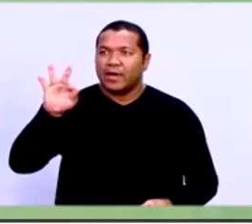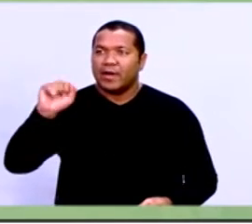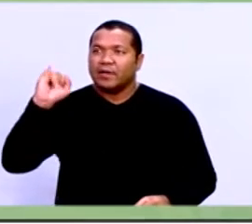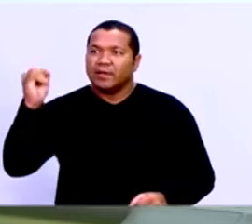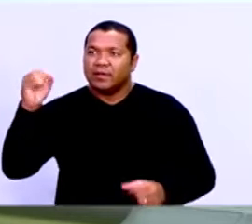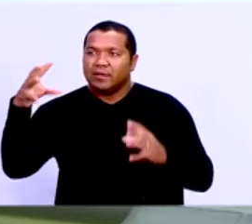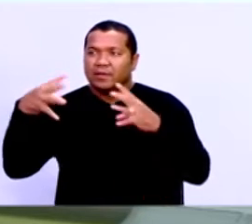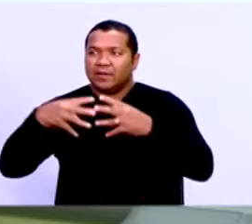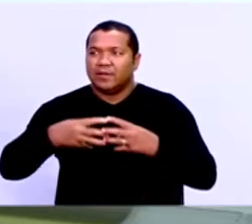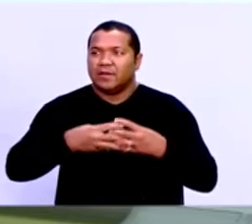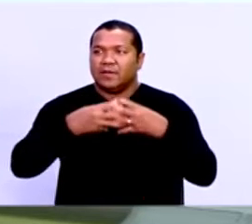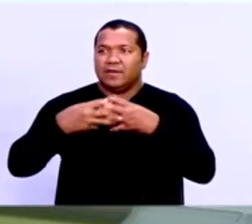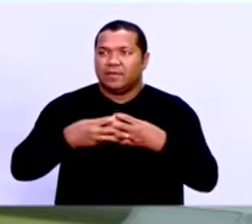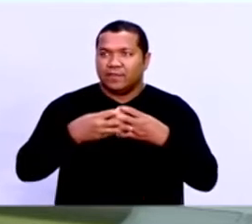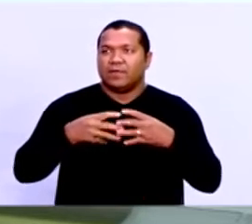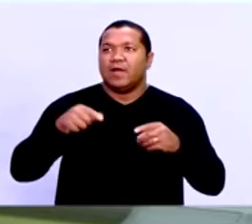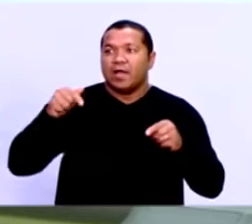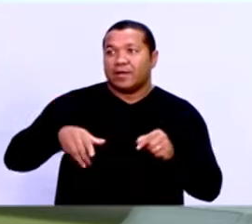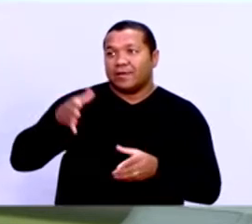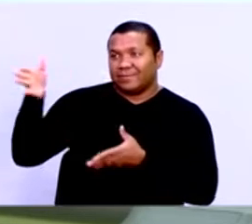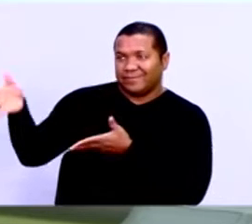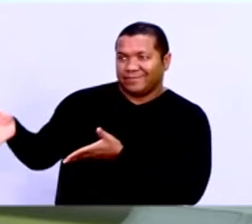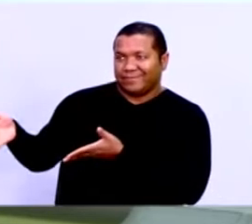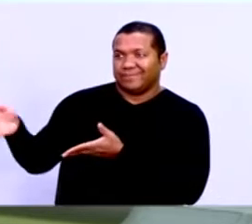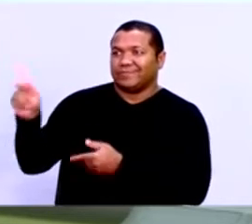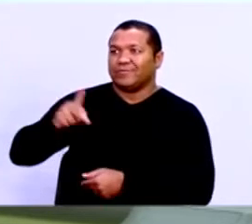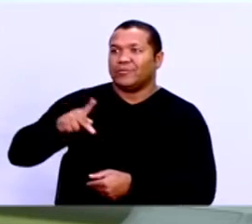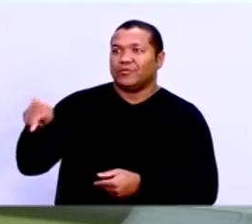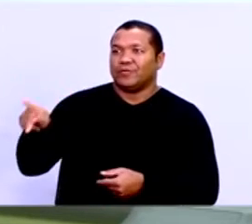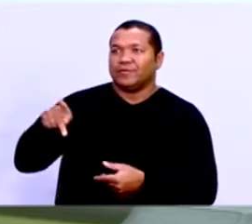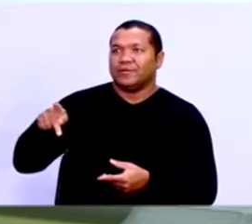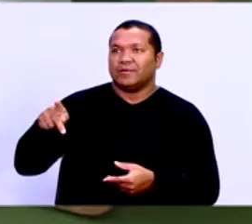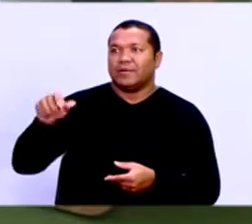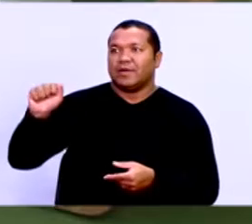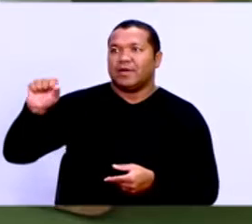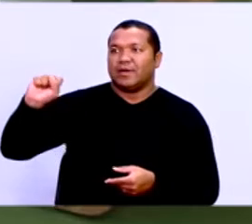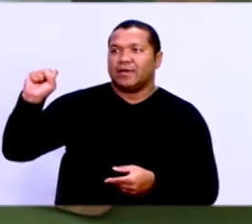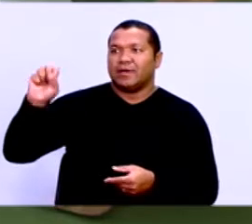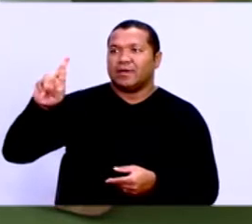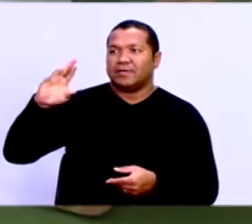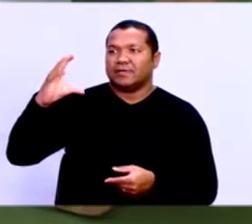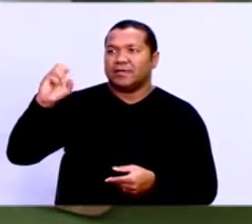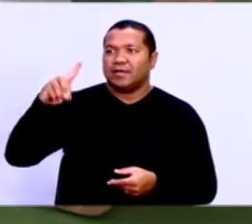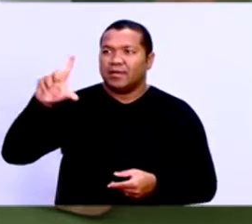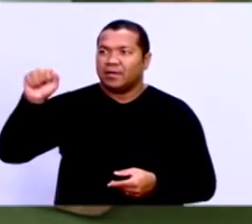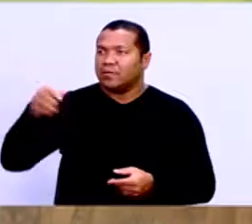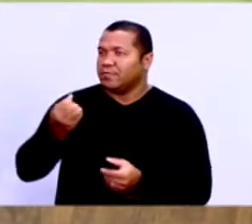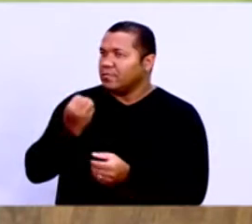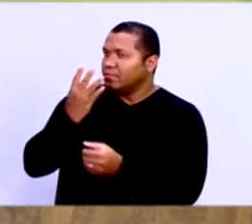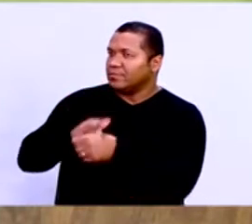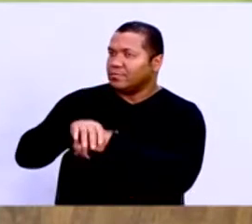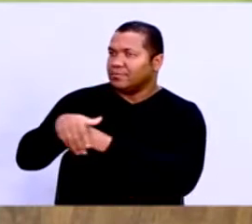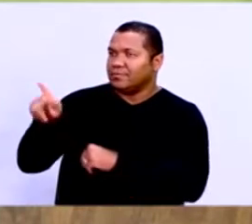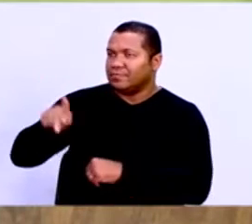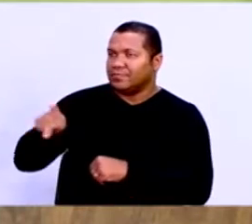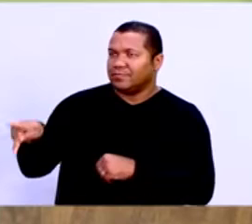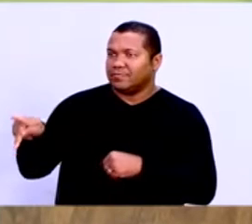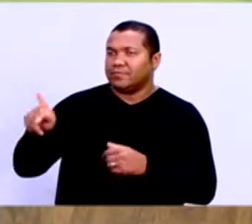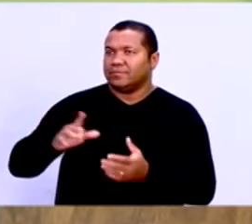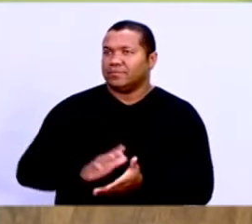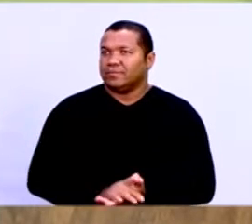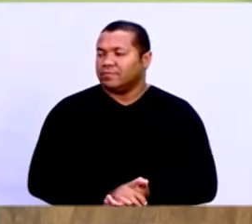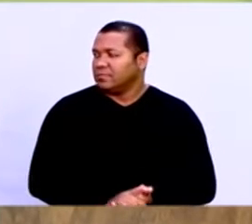todas as nossas aulas nós teremos também a presença da professora araceli boa noite professora boa noite professora na